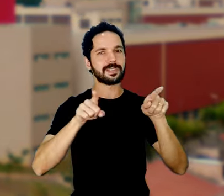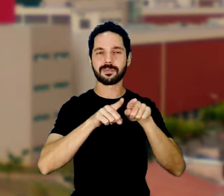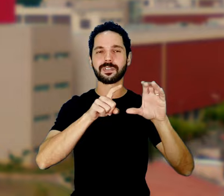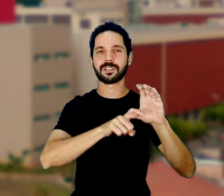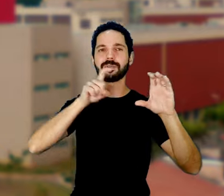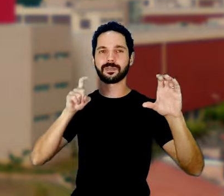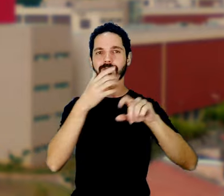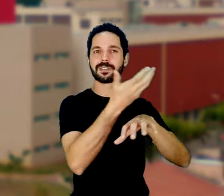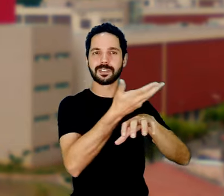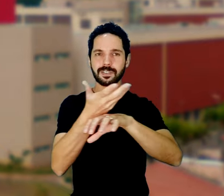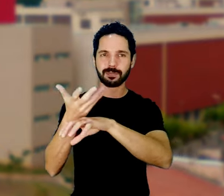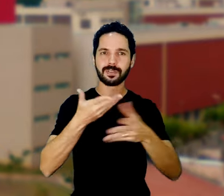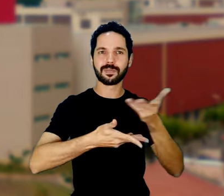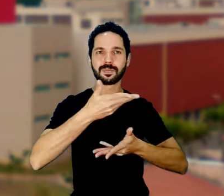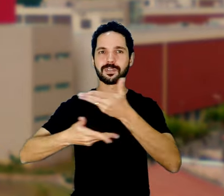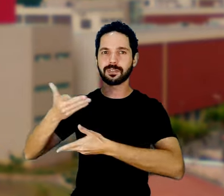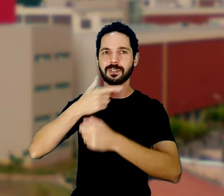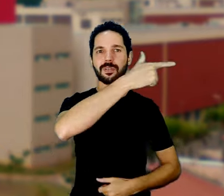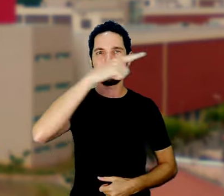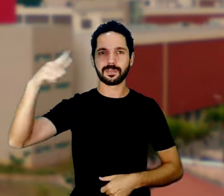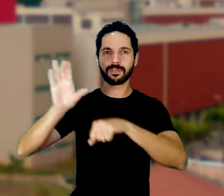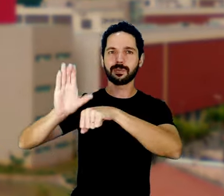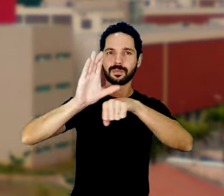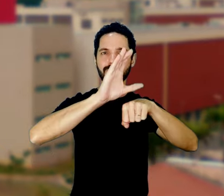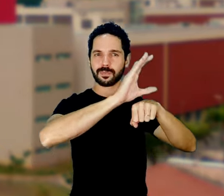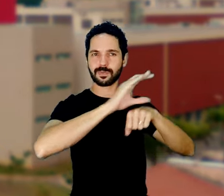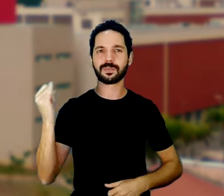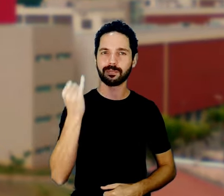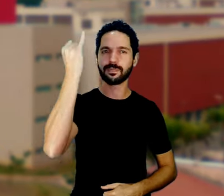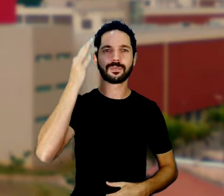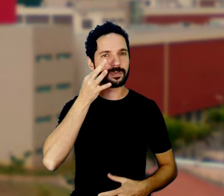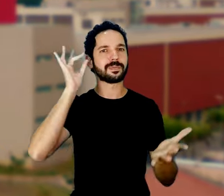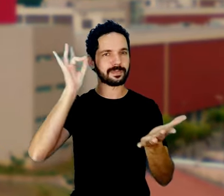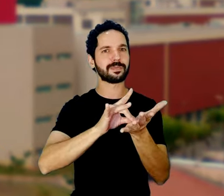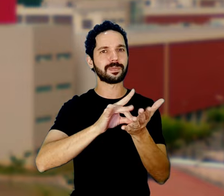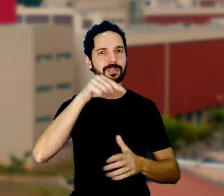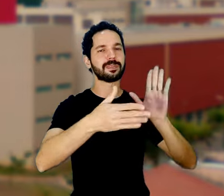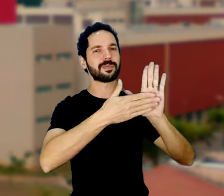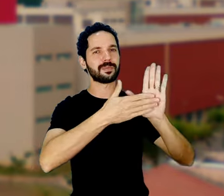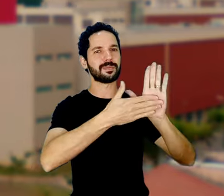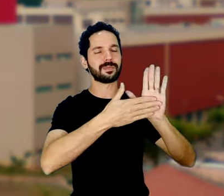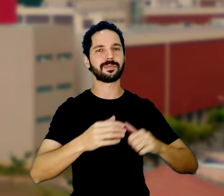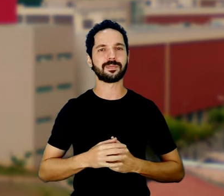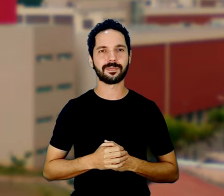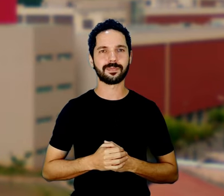O compartilhamento das disciplinas com outros cursos é muito importante para a realização e a concretização dessa